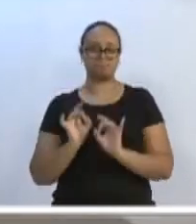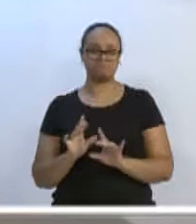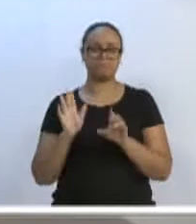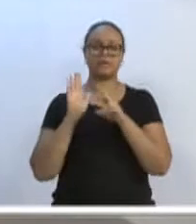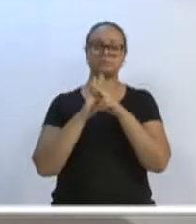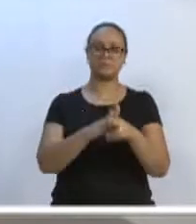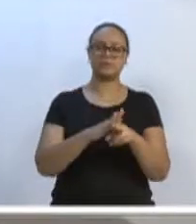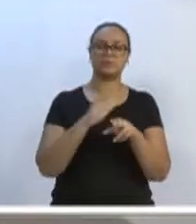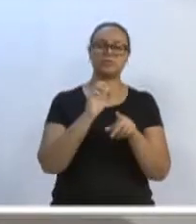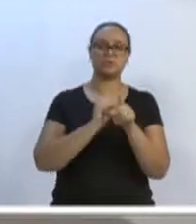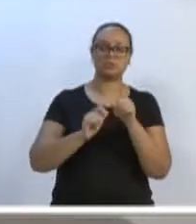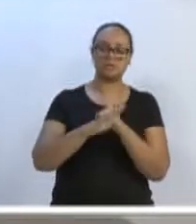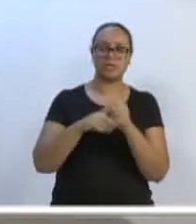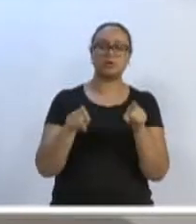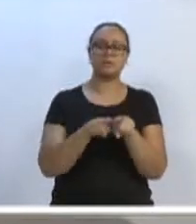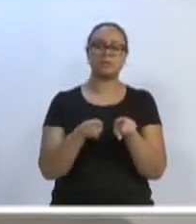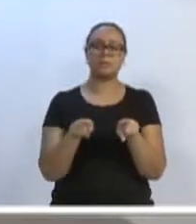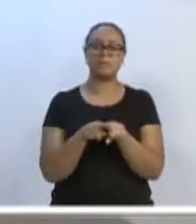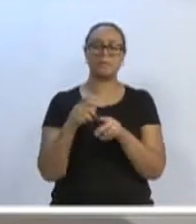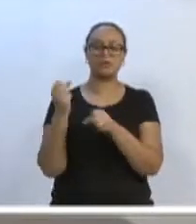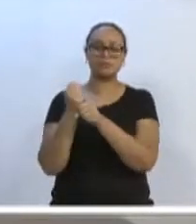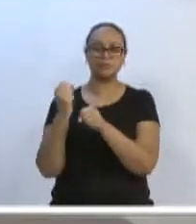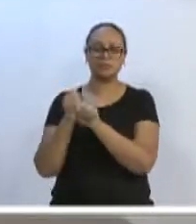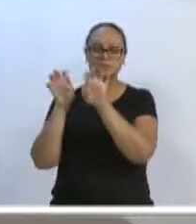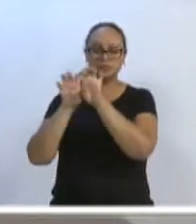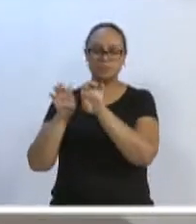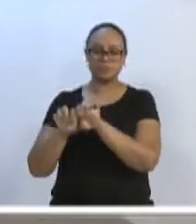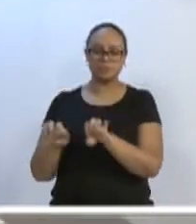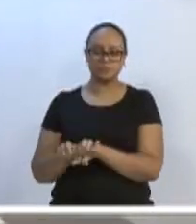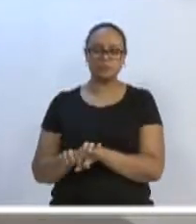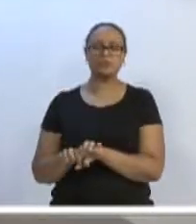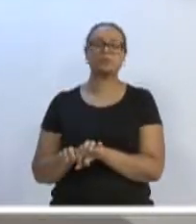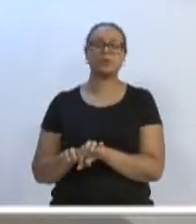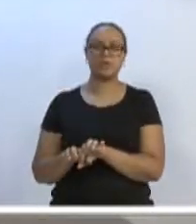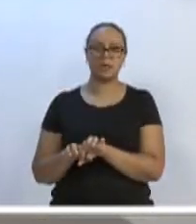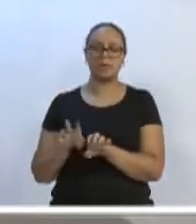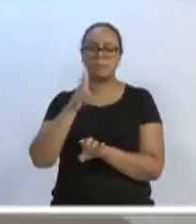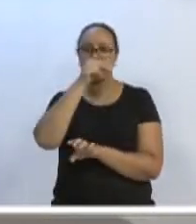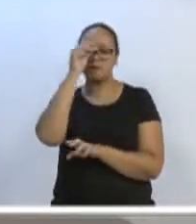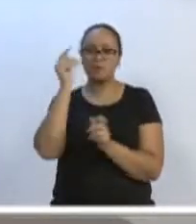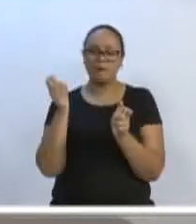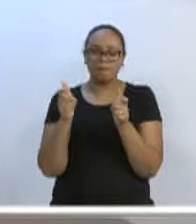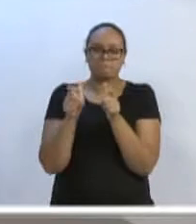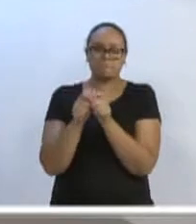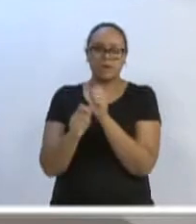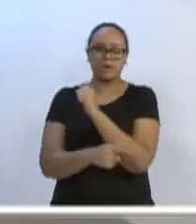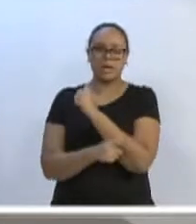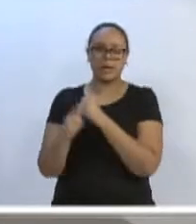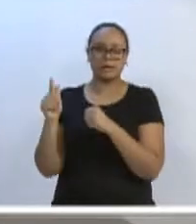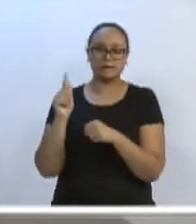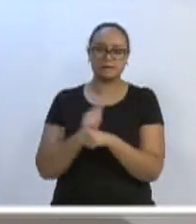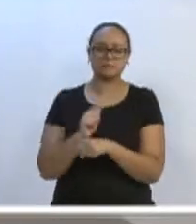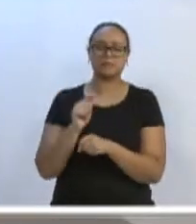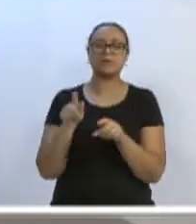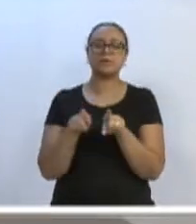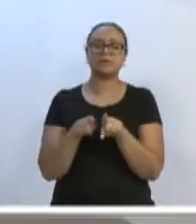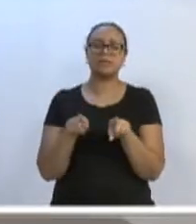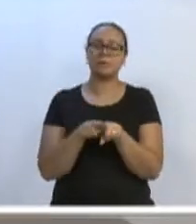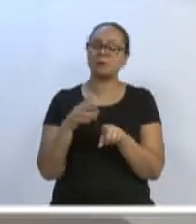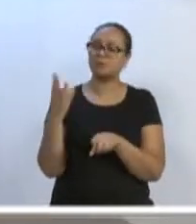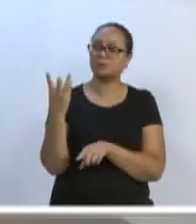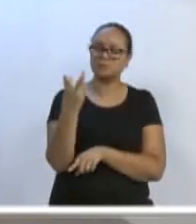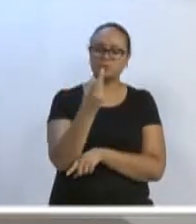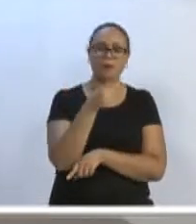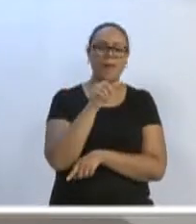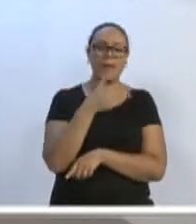na estrutura da intendência e essas são apenas algumas das melhorias ea descentralização em favor